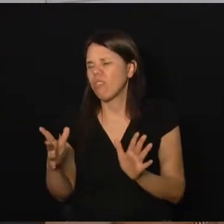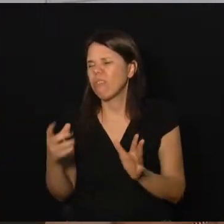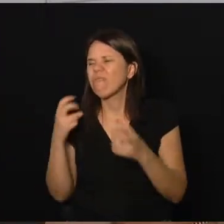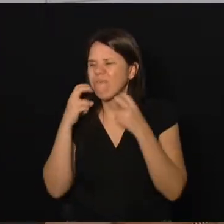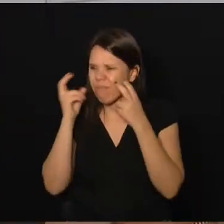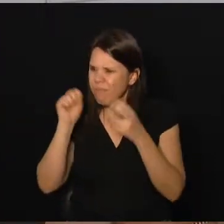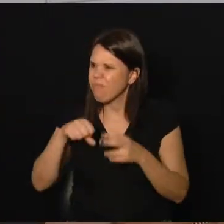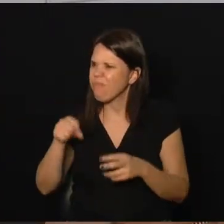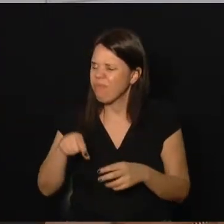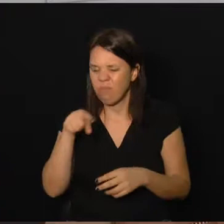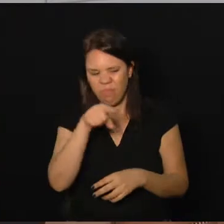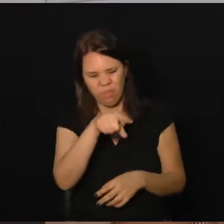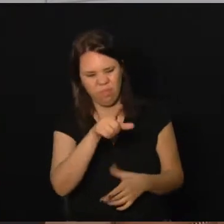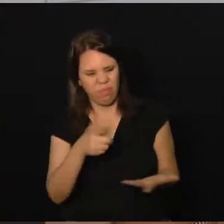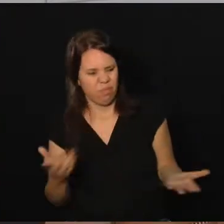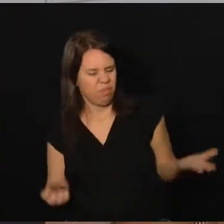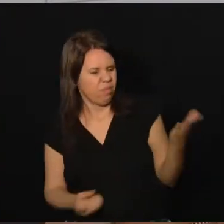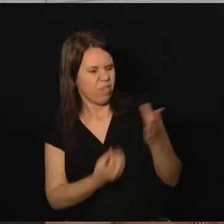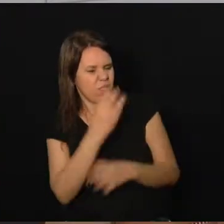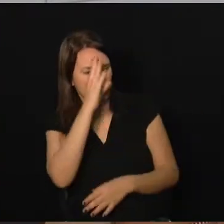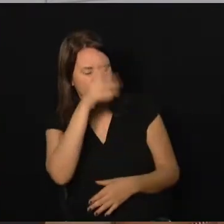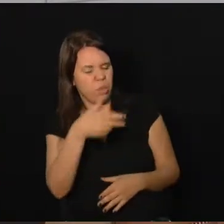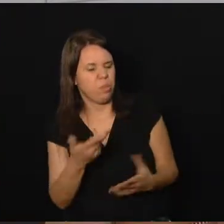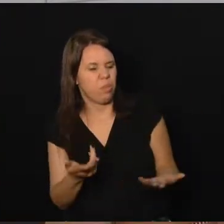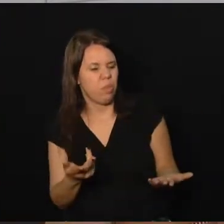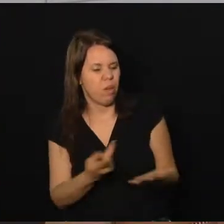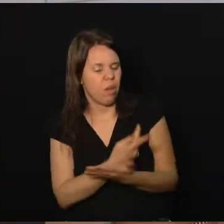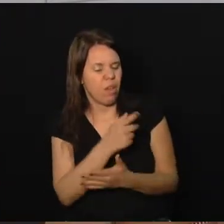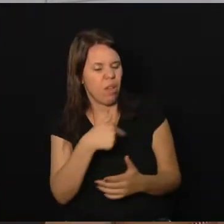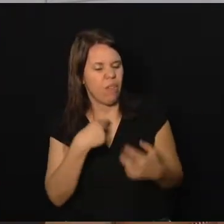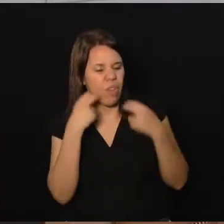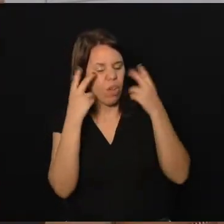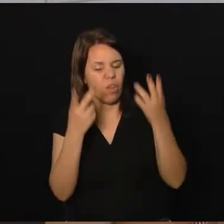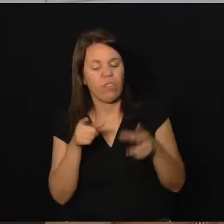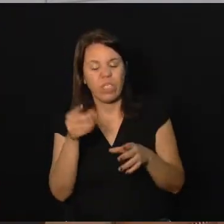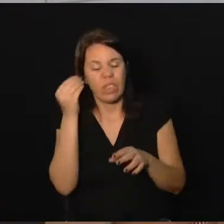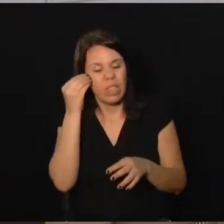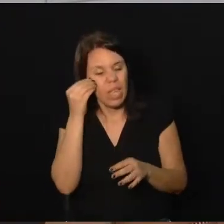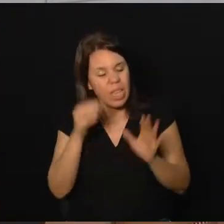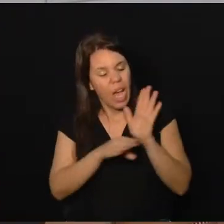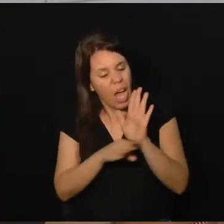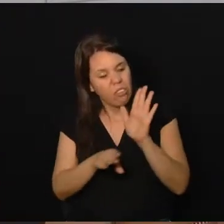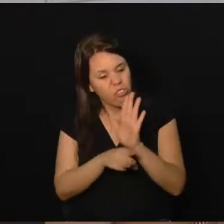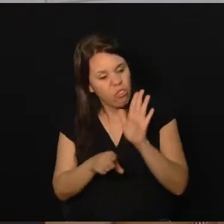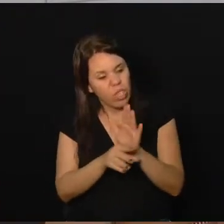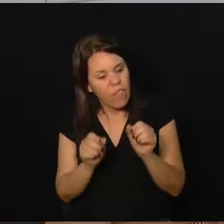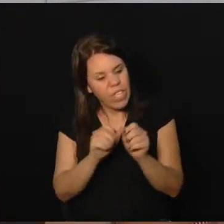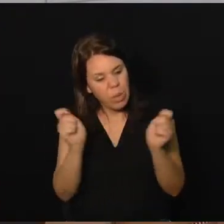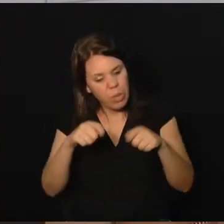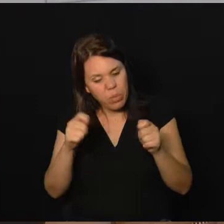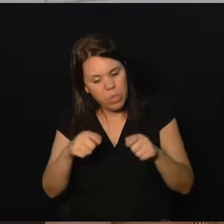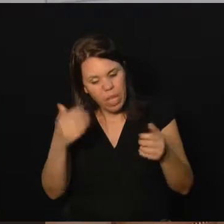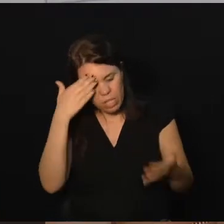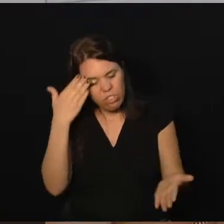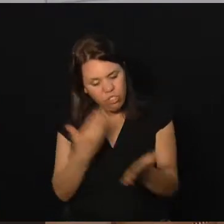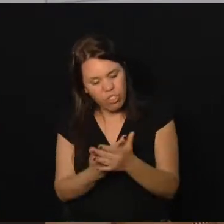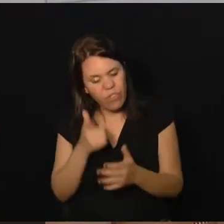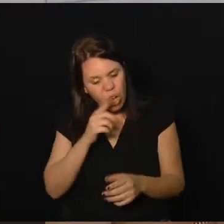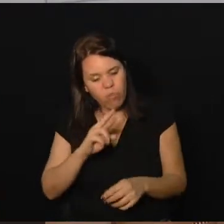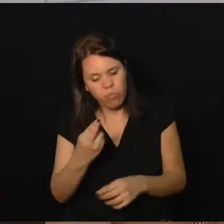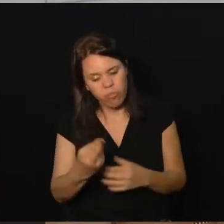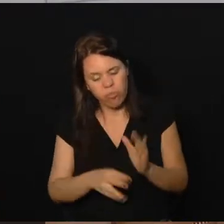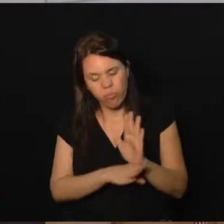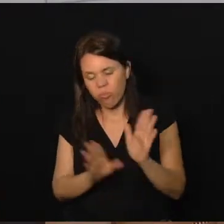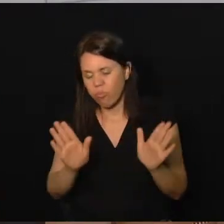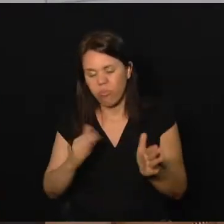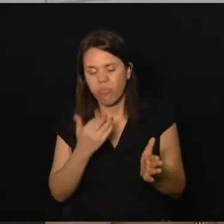porque você tenta ajudar, tenta fazer, faz todas as coisas que há possibilidade, que você acredita que vai ajudar,